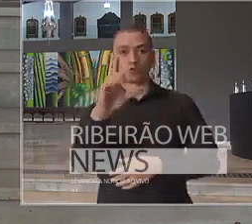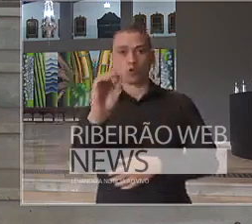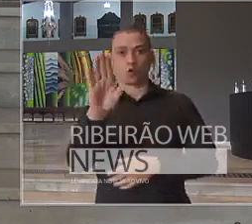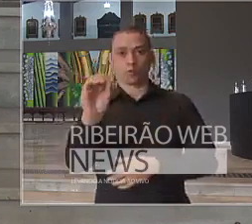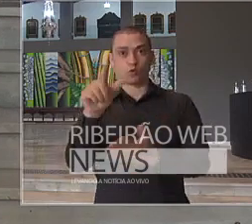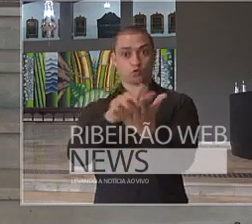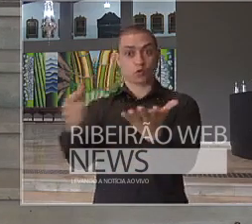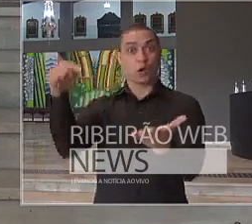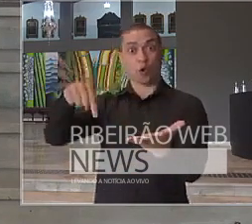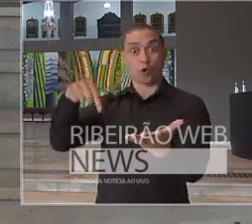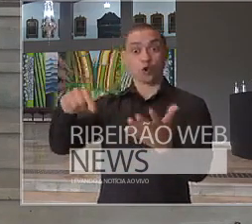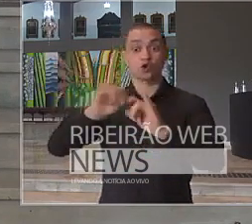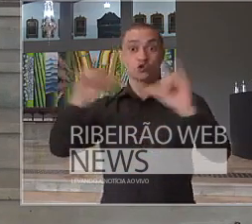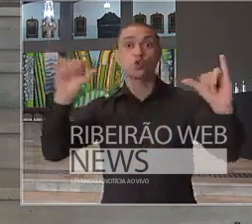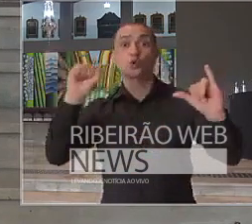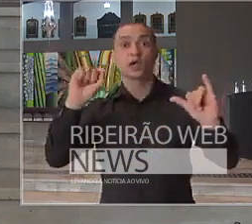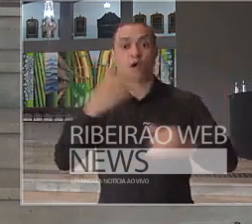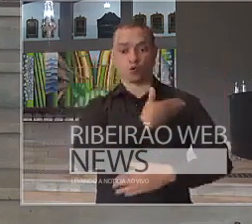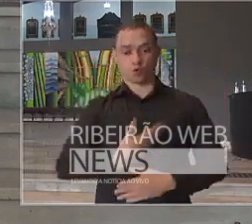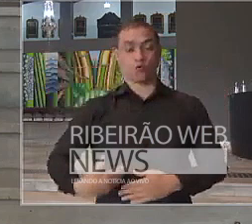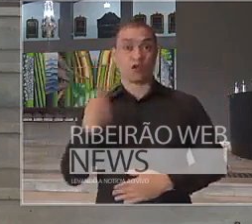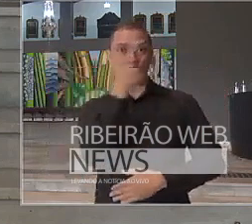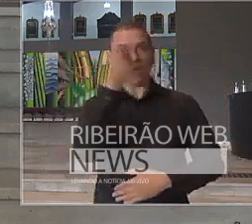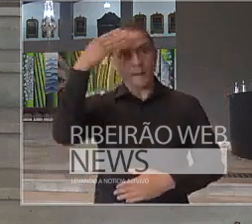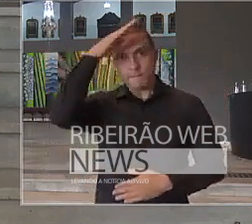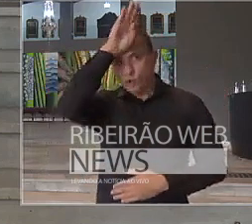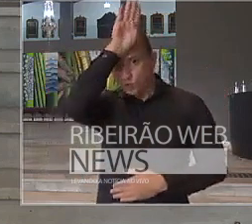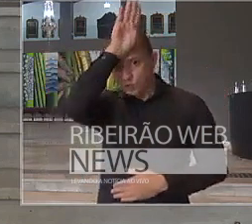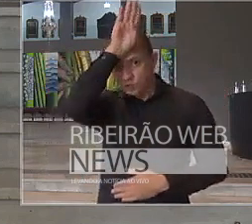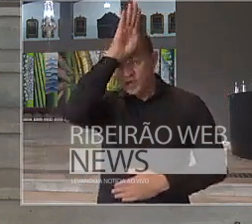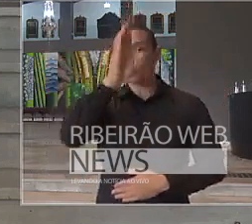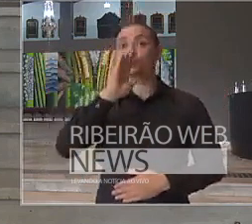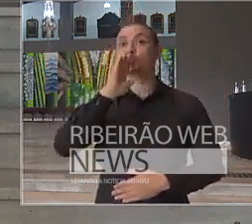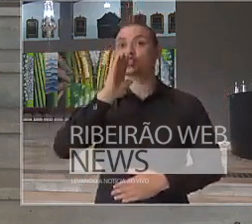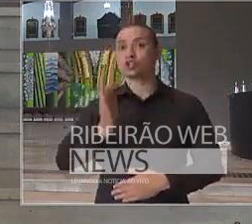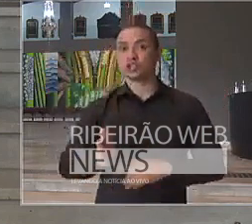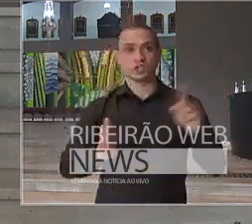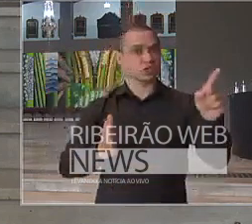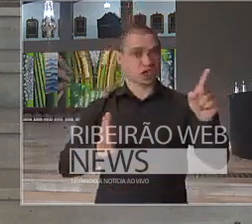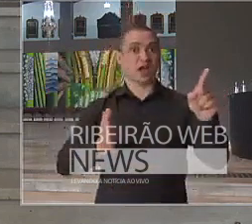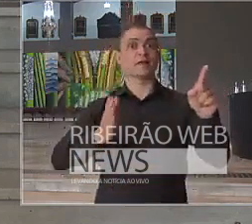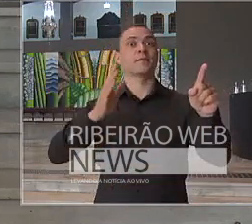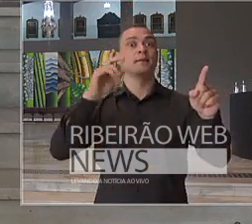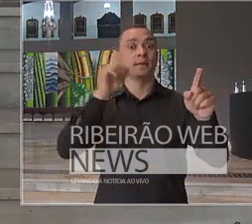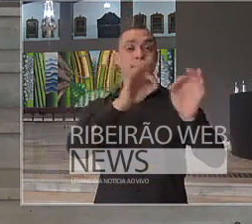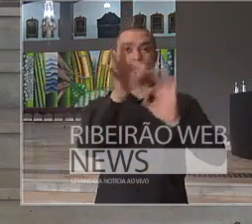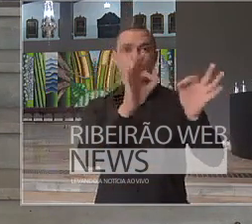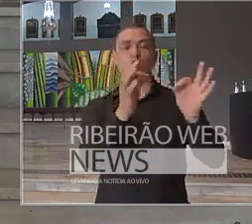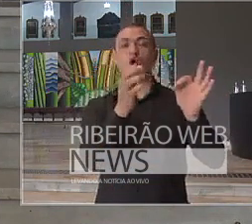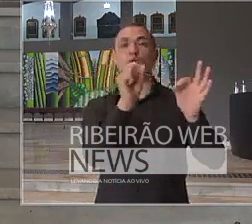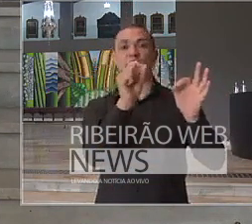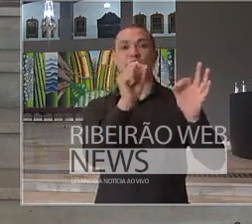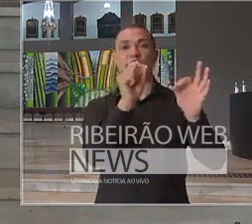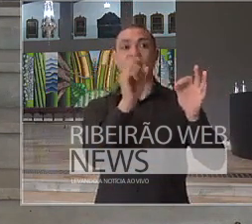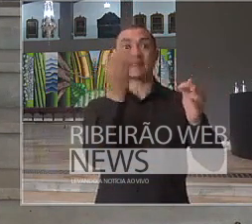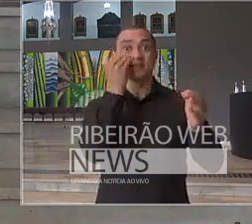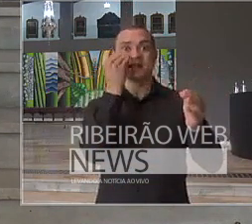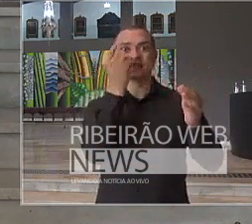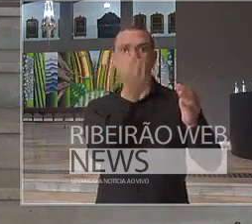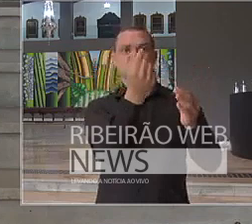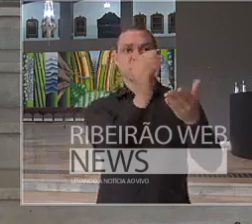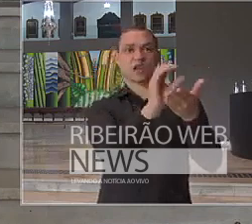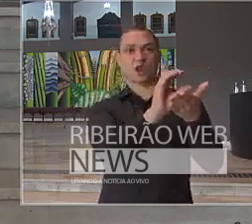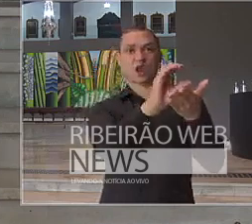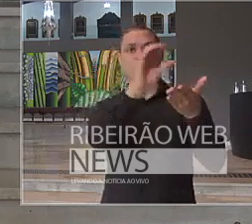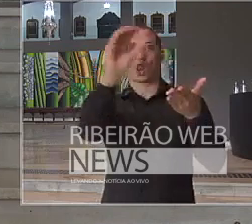revelou em matéria que o governo bolsonaro está deliberadamente retardando a liberação de